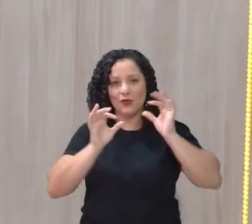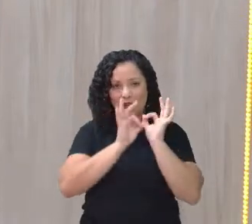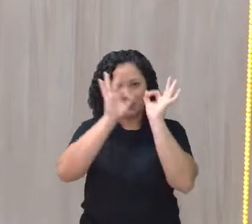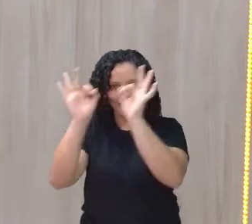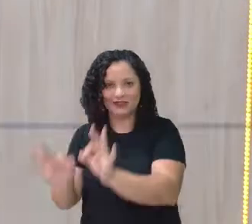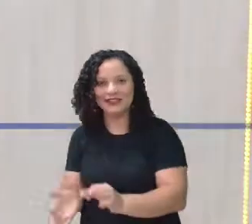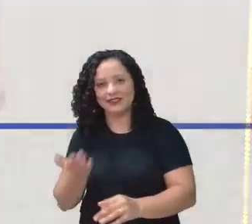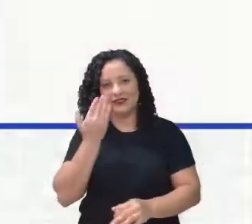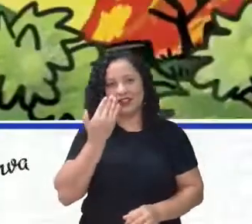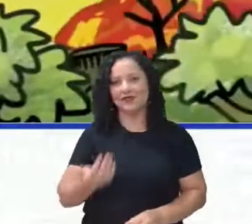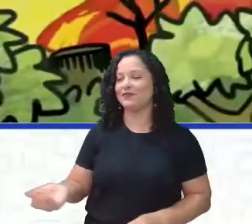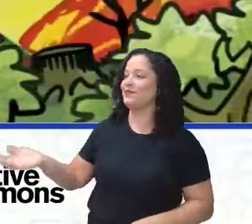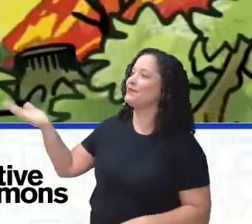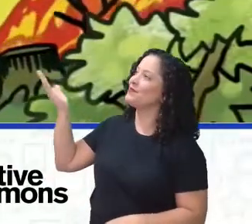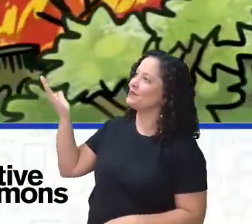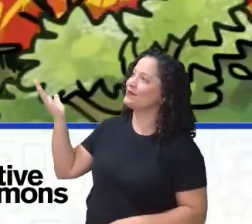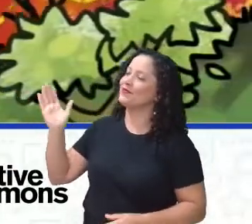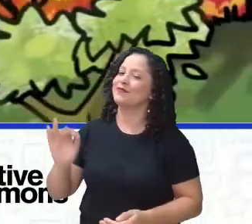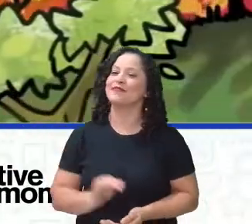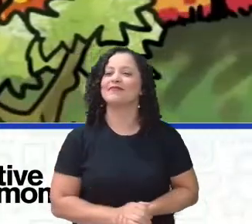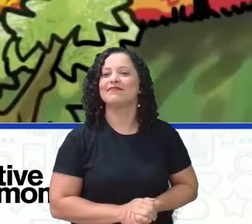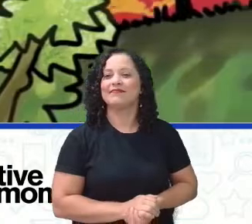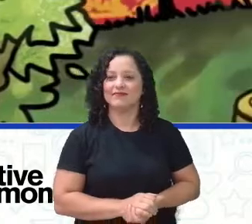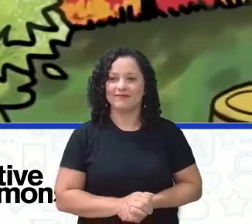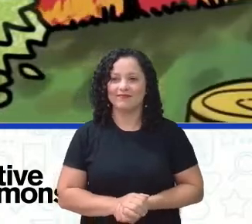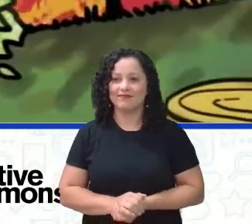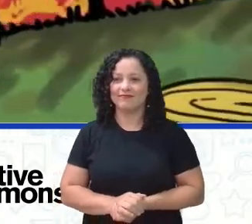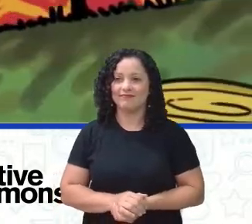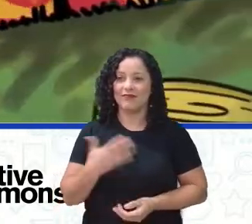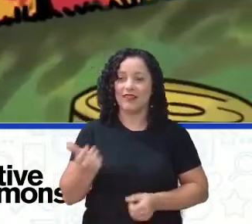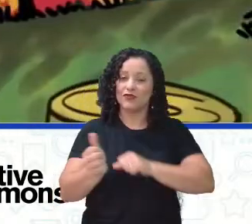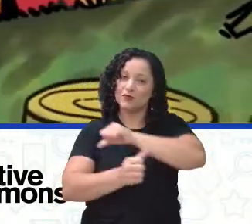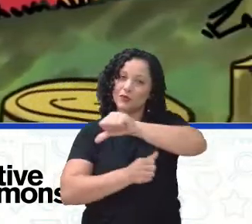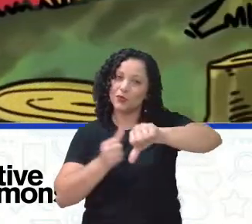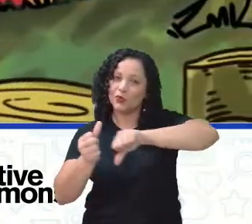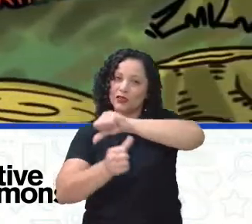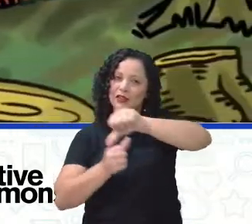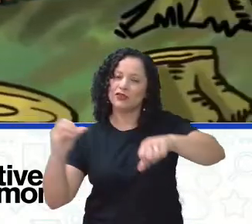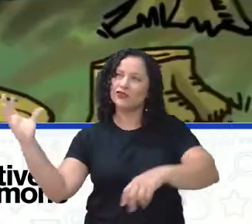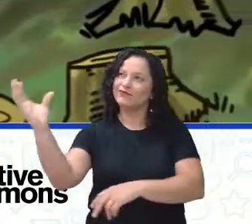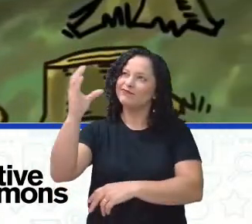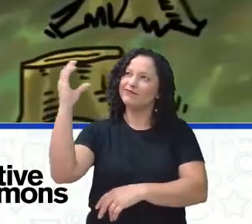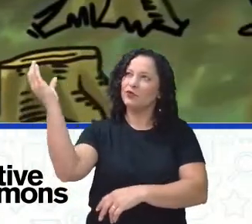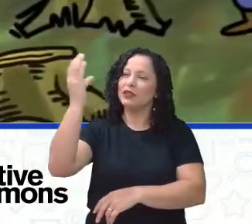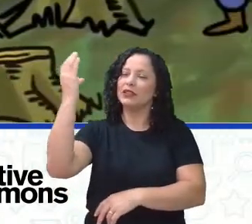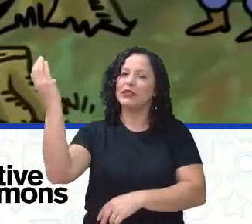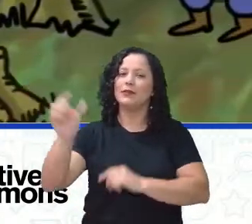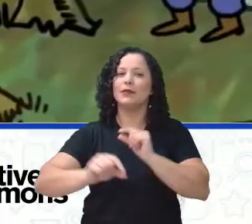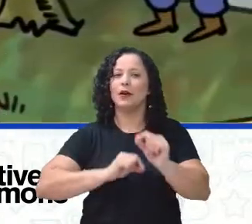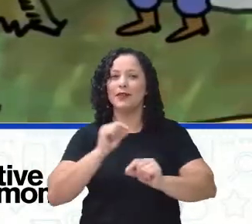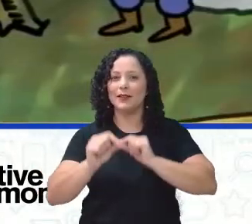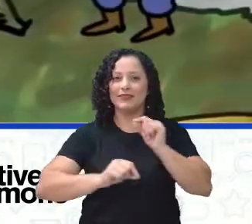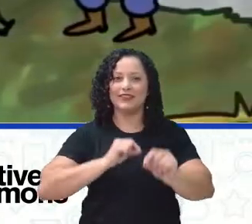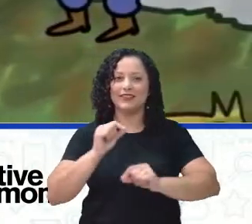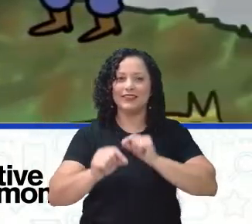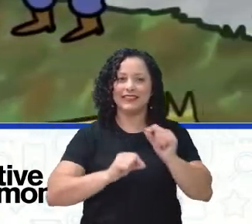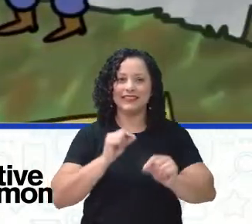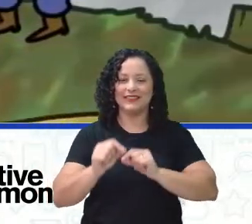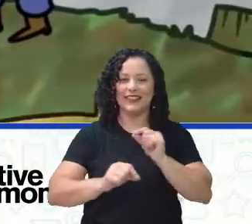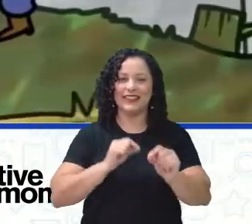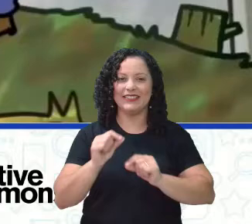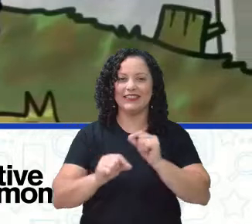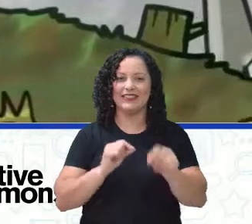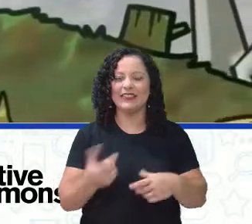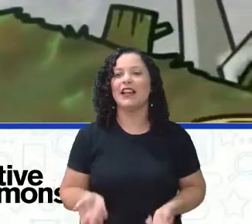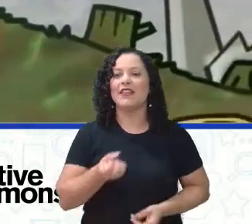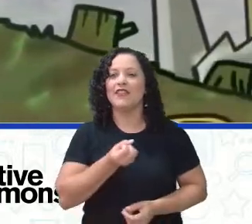6º ano. As mudanças no clima são consequência do aquecimento do planeta. A maioria dos